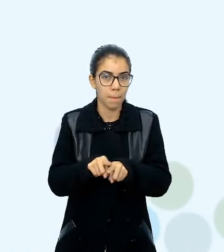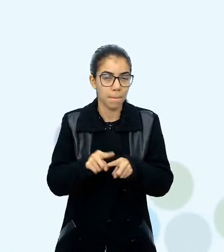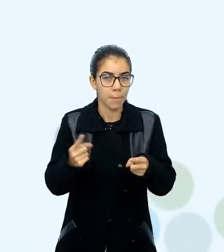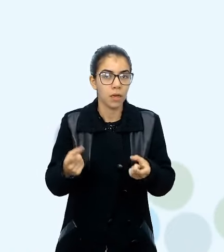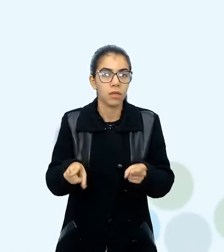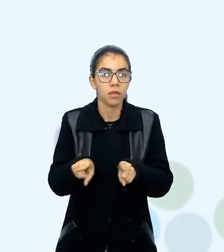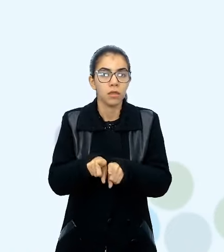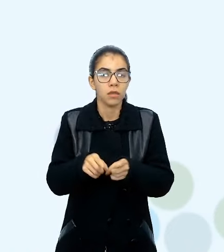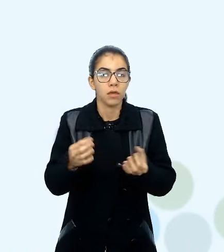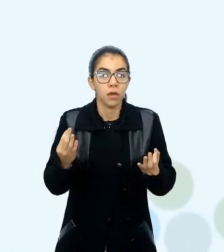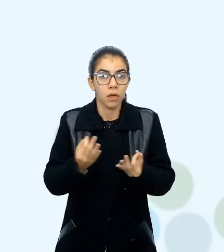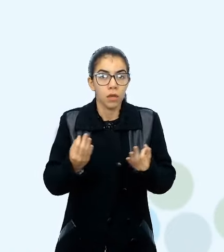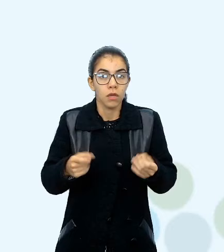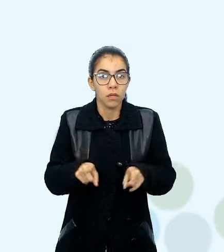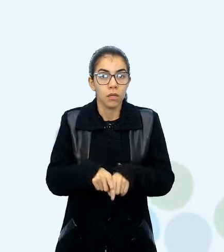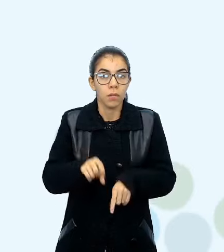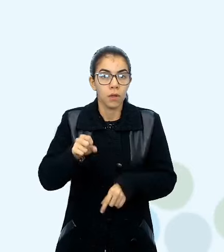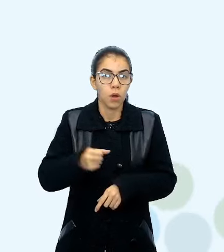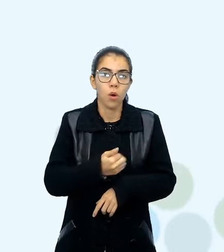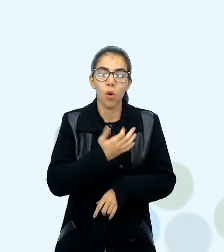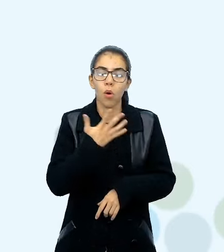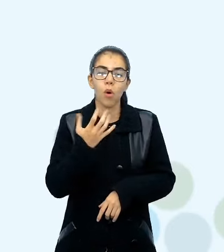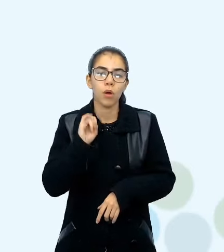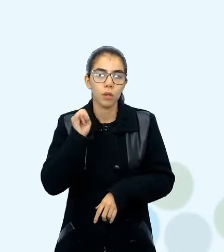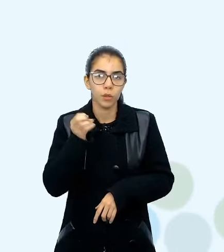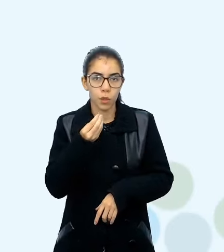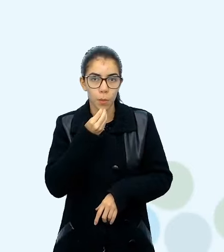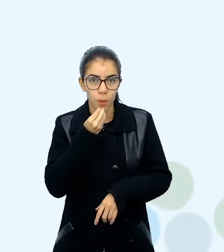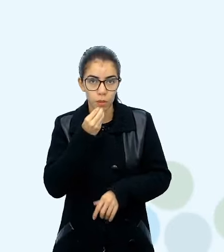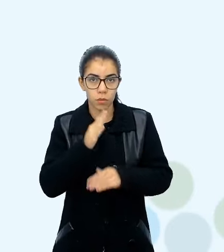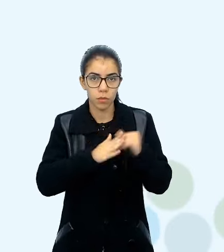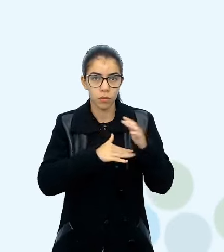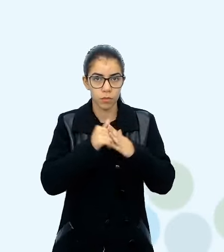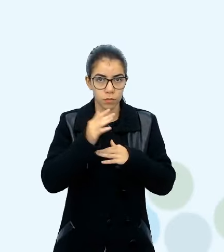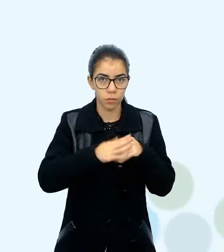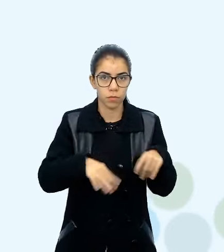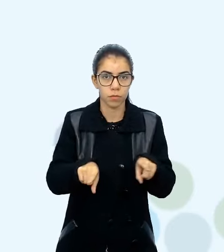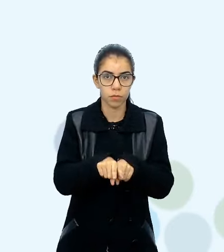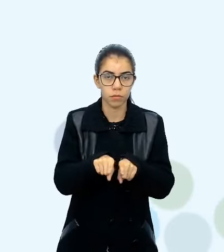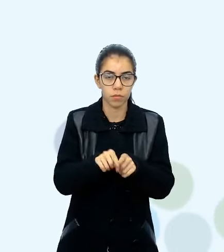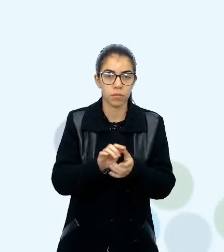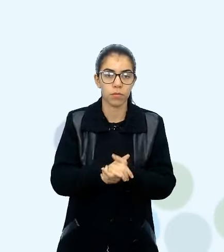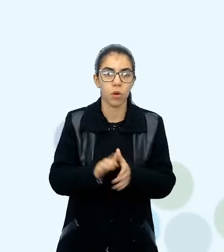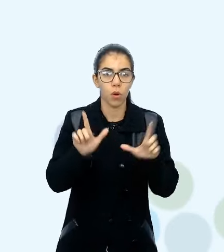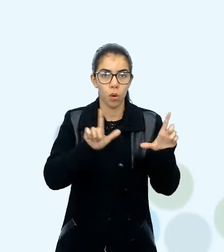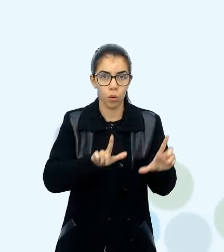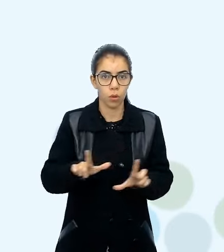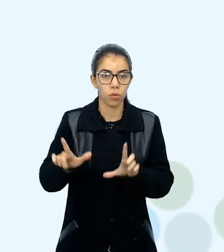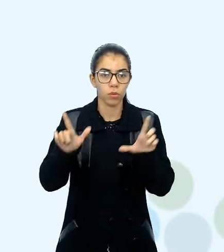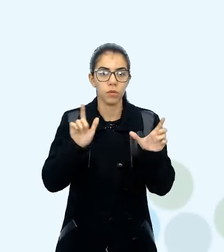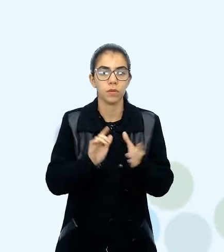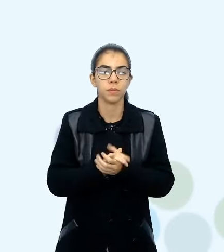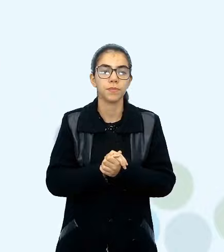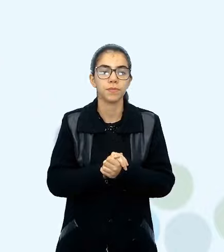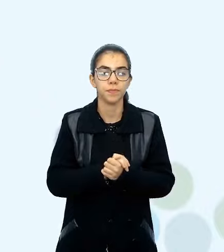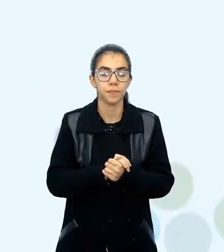precisa ter mais oportunidades até de se envolver com isso. Próximo.